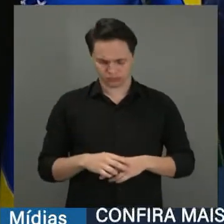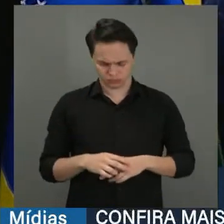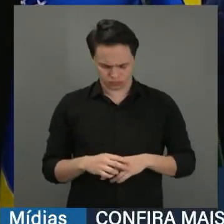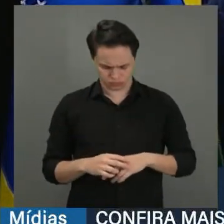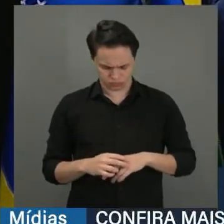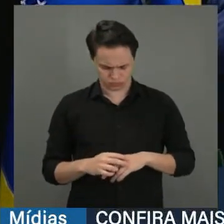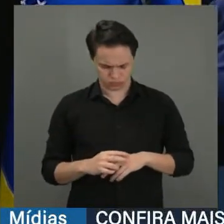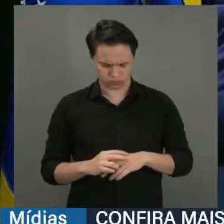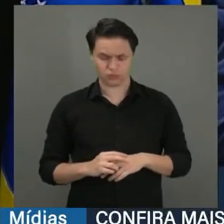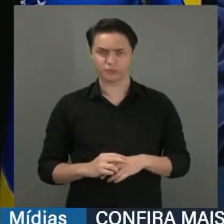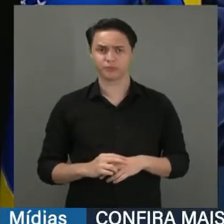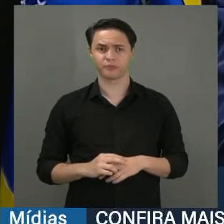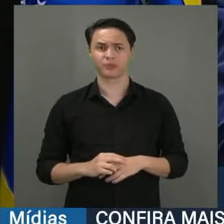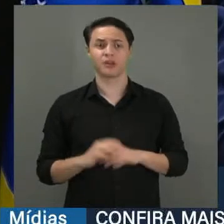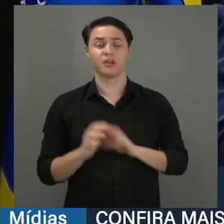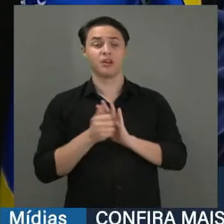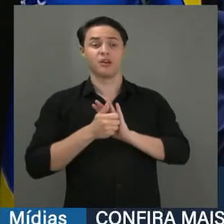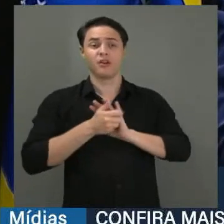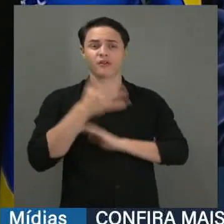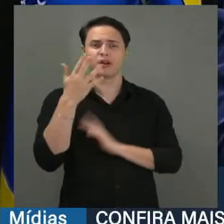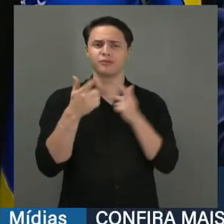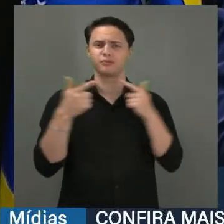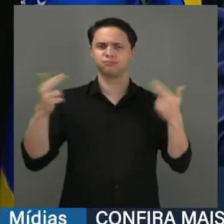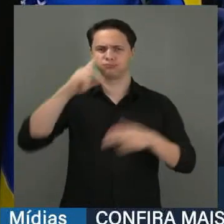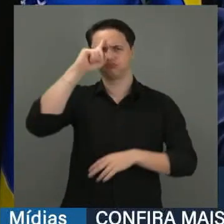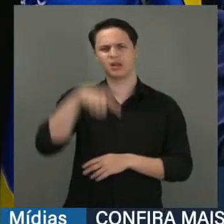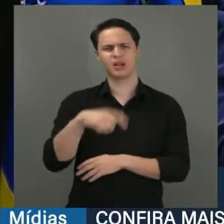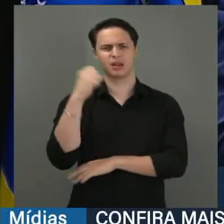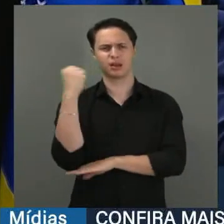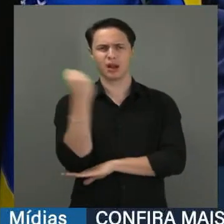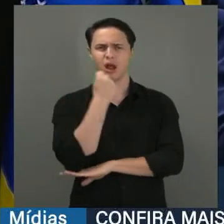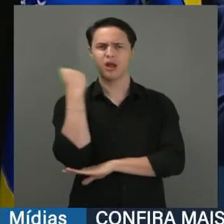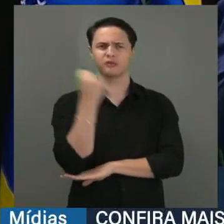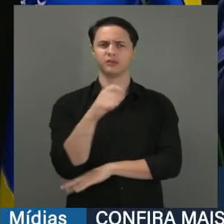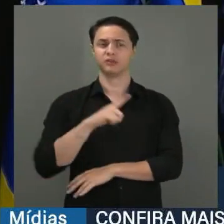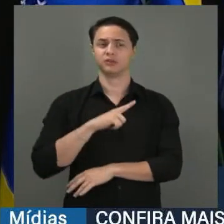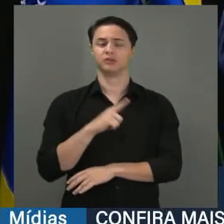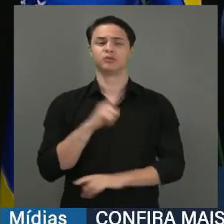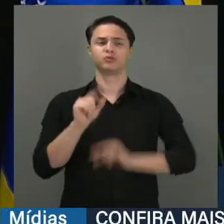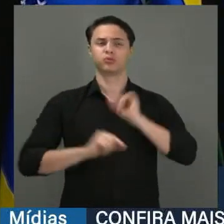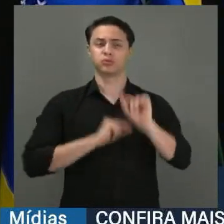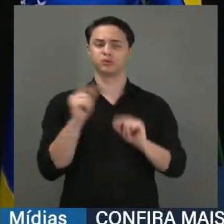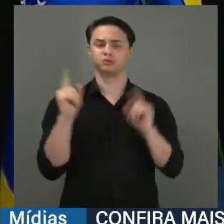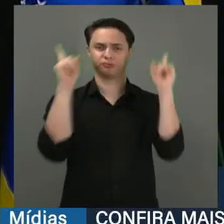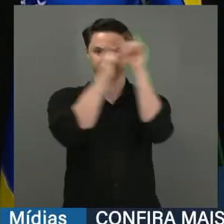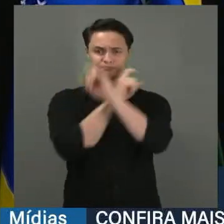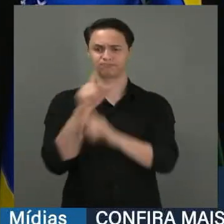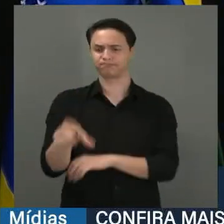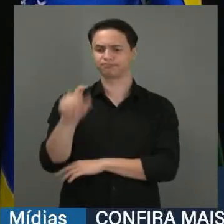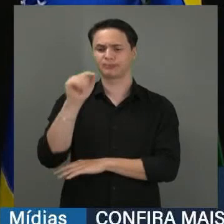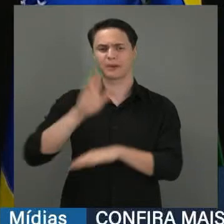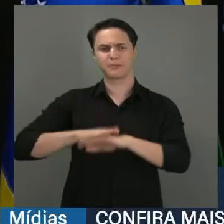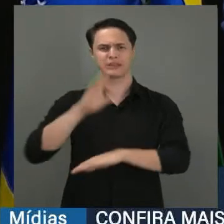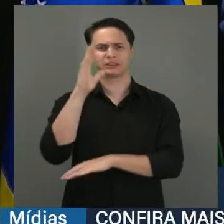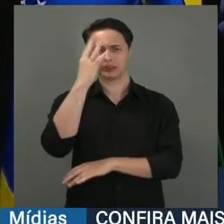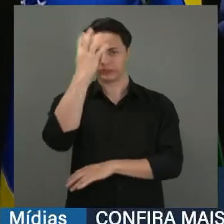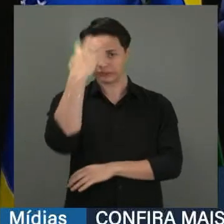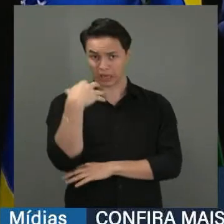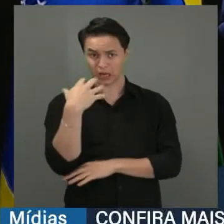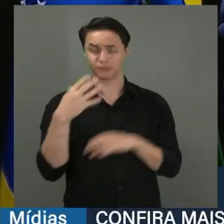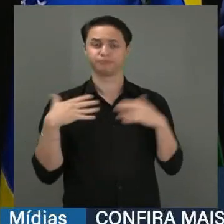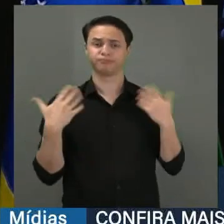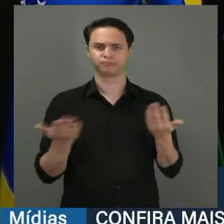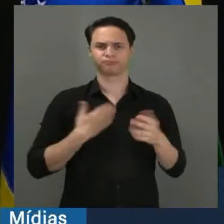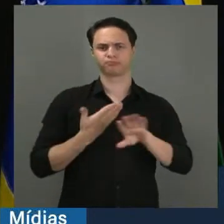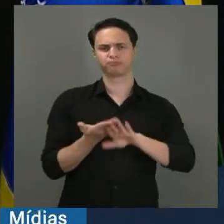tantos fatos determinados e tão graves que a dificuldade foi selecionar o mais sério deles. Nas